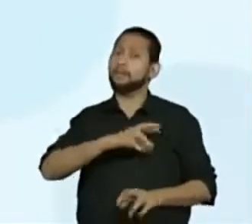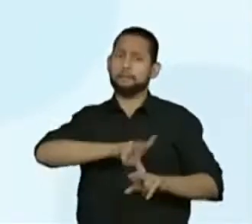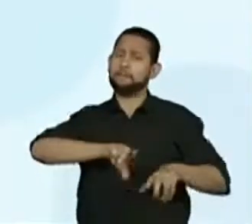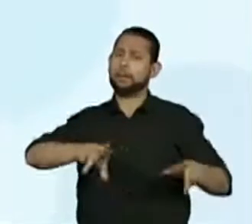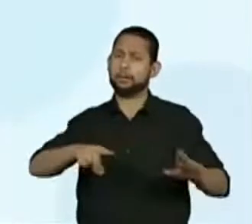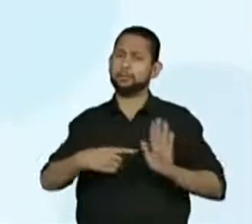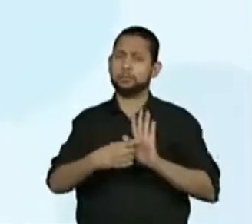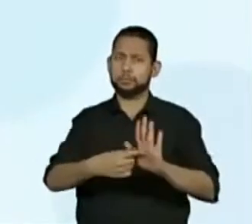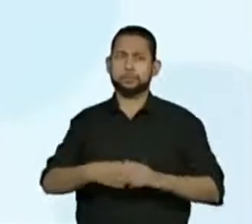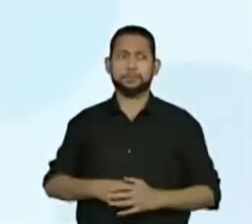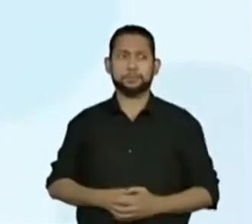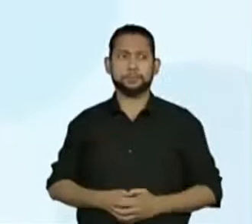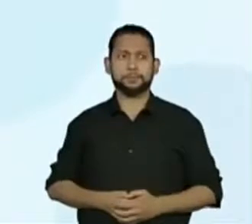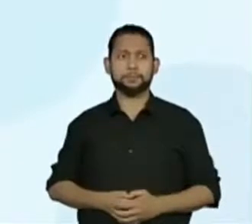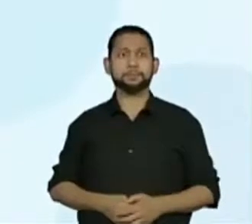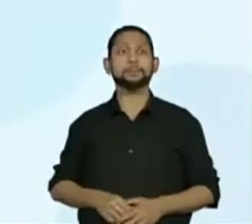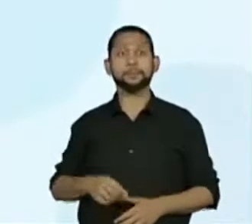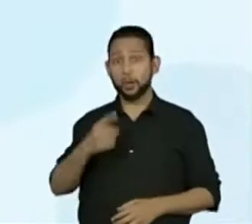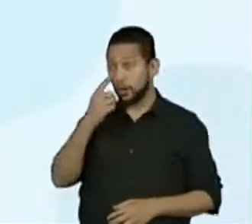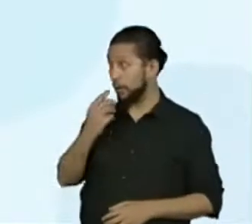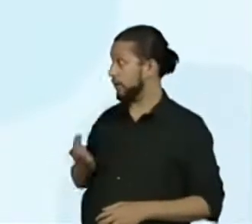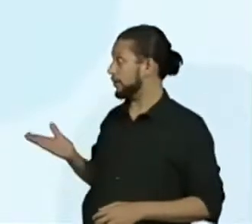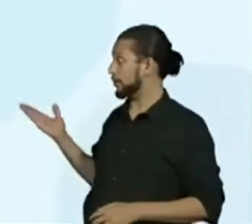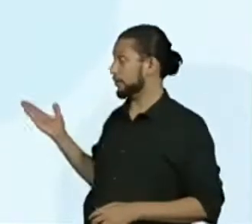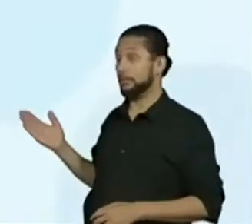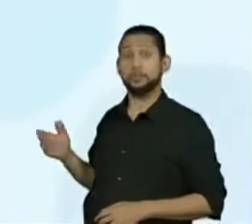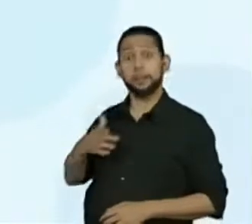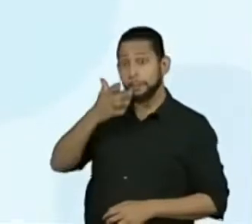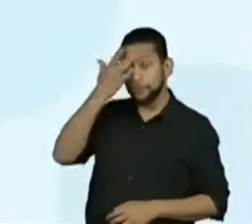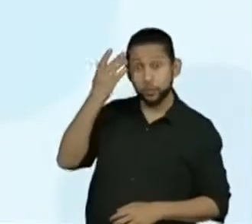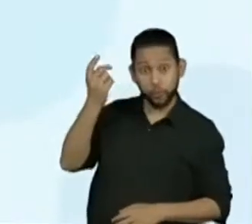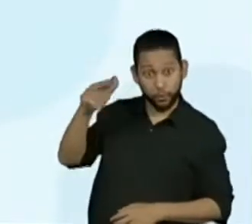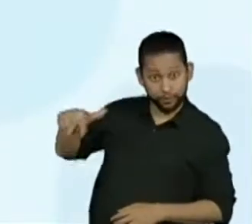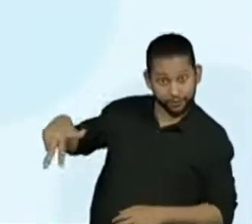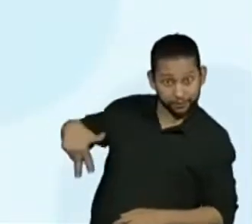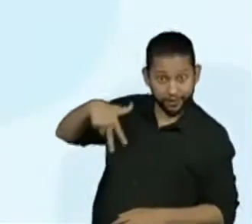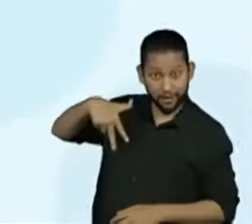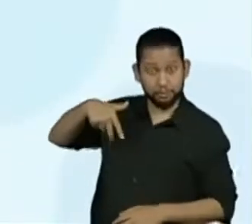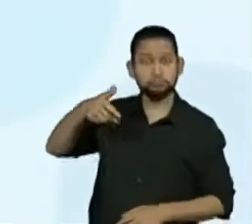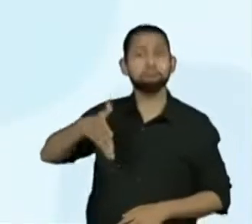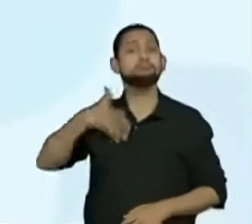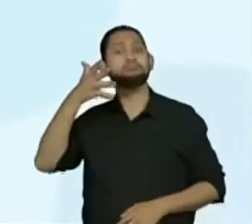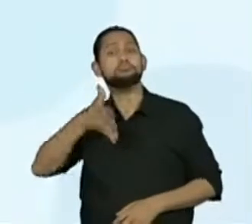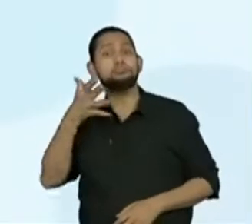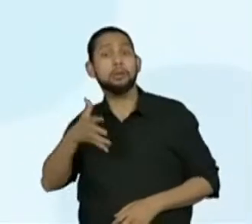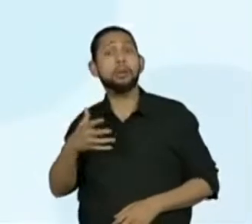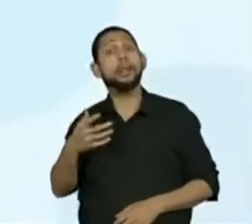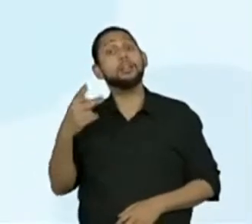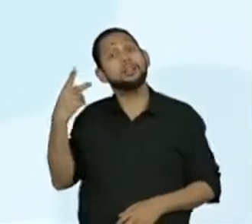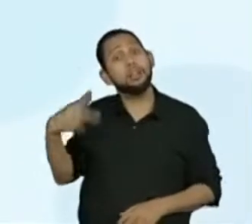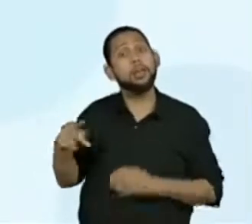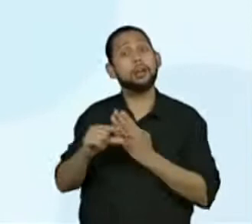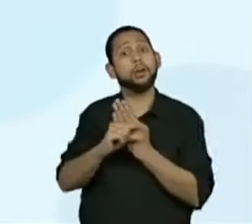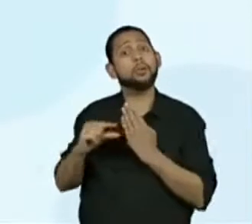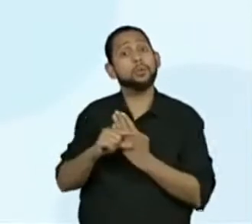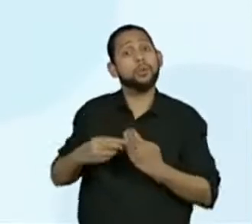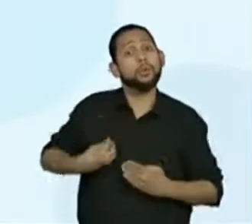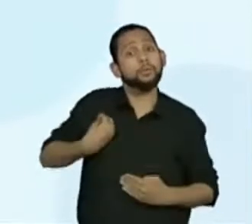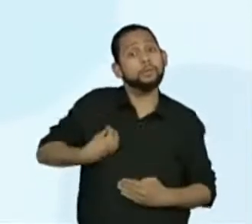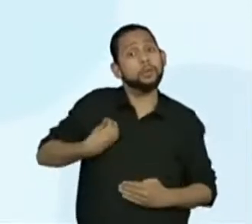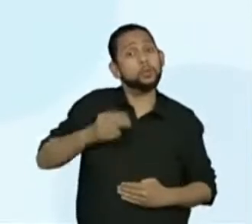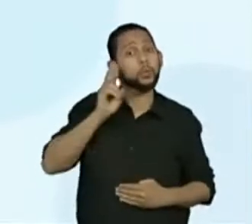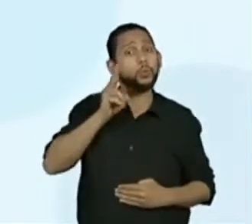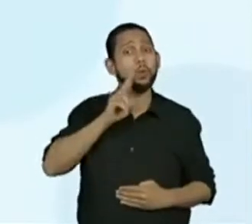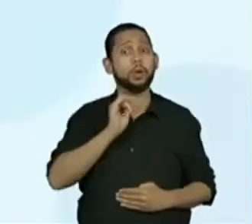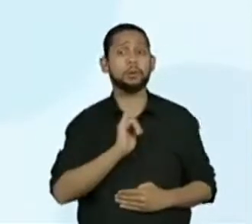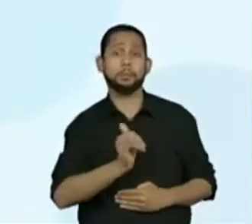formatos Oi bê apresentadores das biografias são os participantes que apresenta os autores